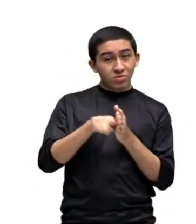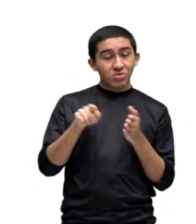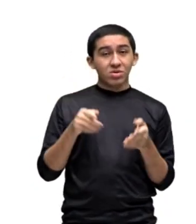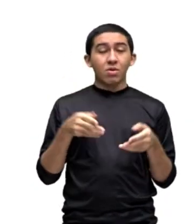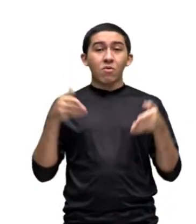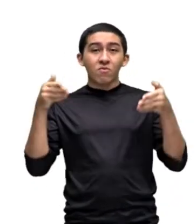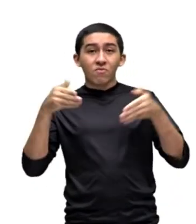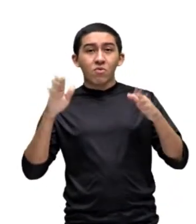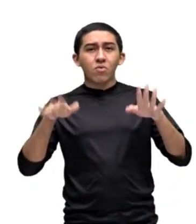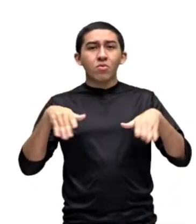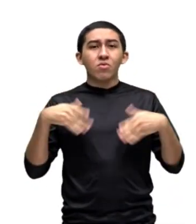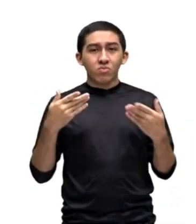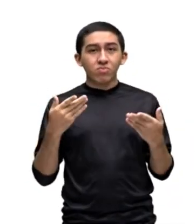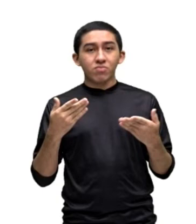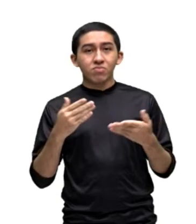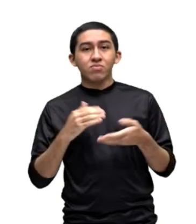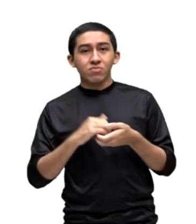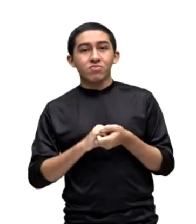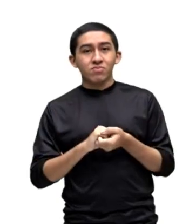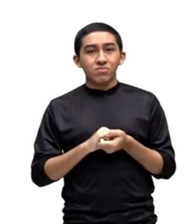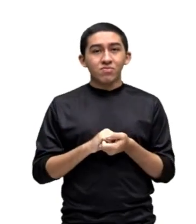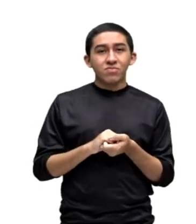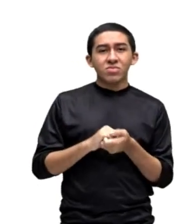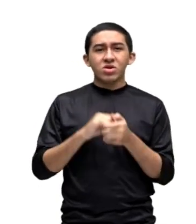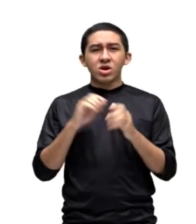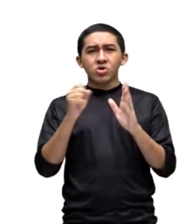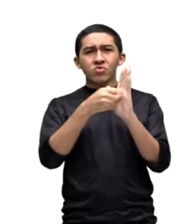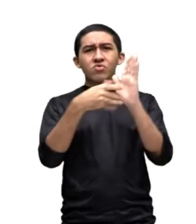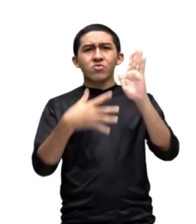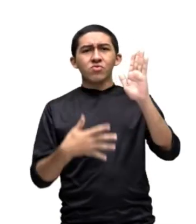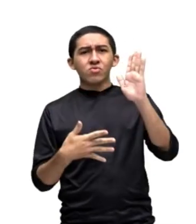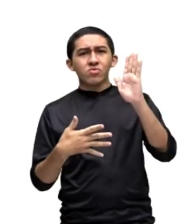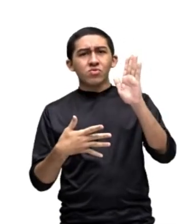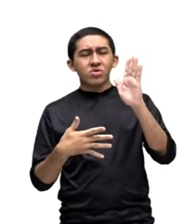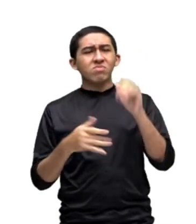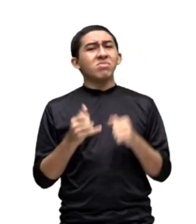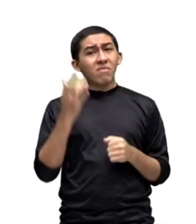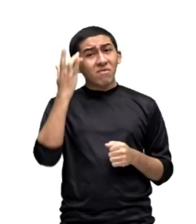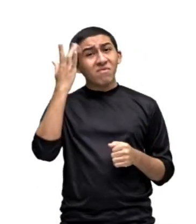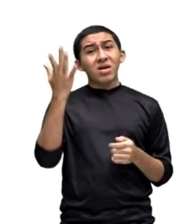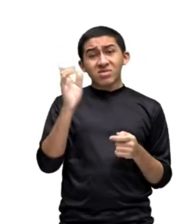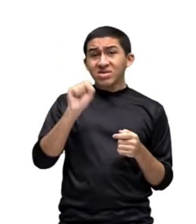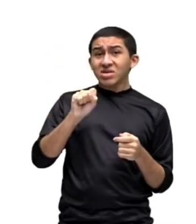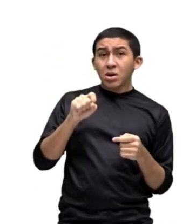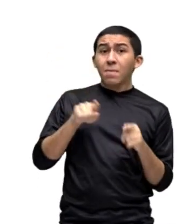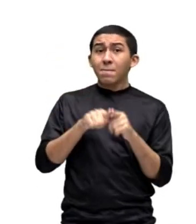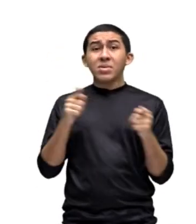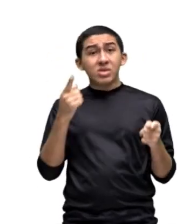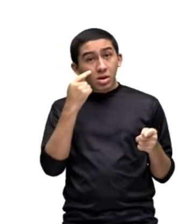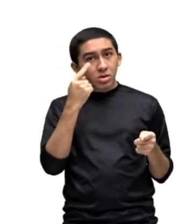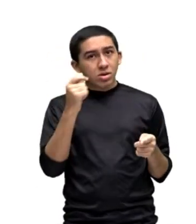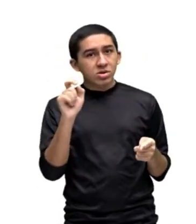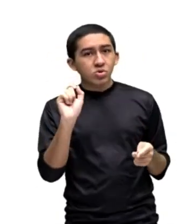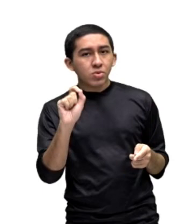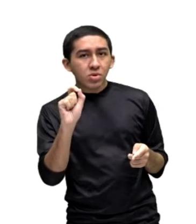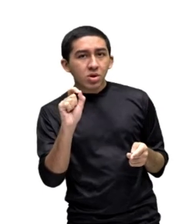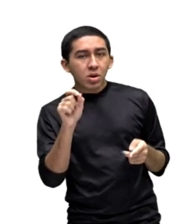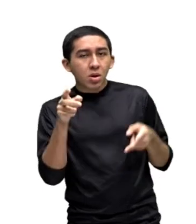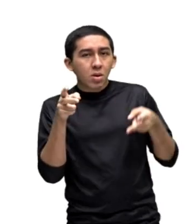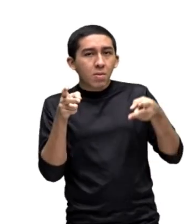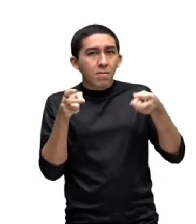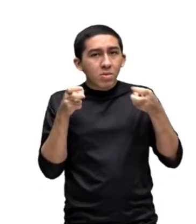quê? As figuras de linguagem que nós estudamos na aula de hoje. Estava bem fácil, mas é sempre interessante que a gente coloque aí, que a